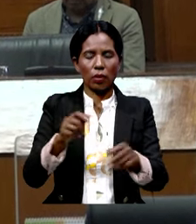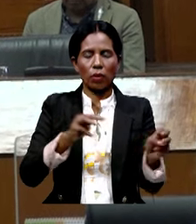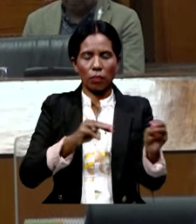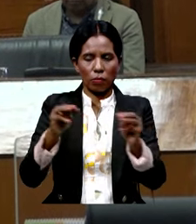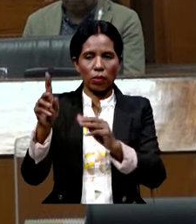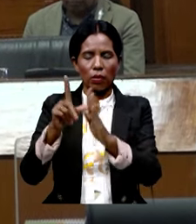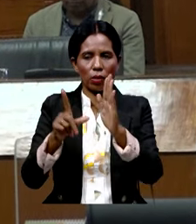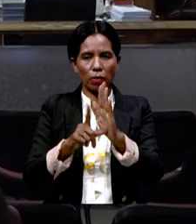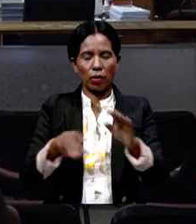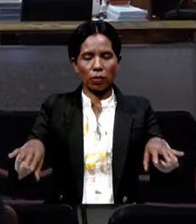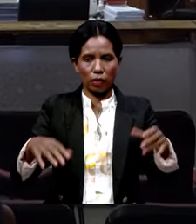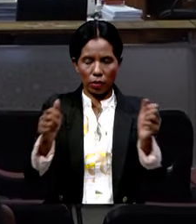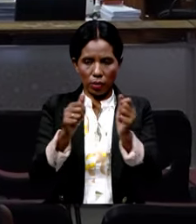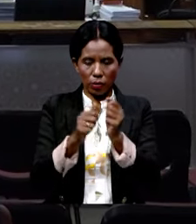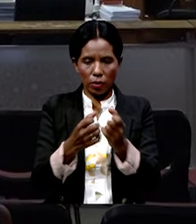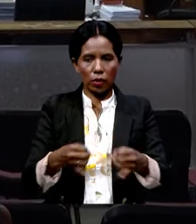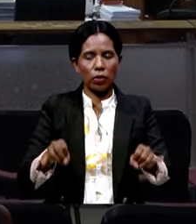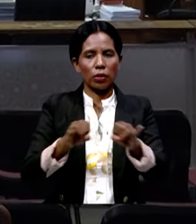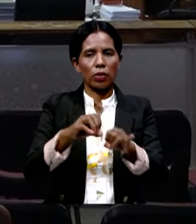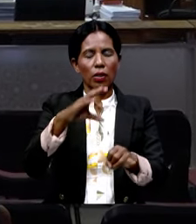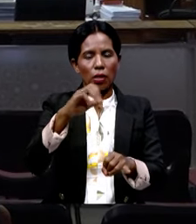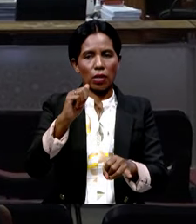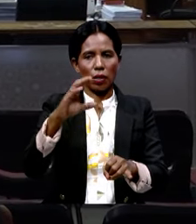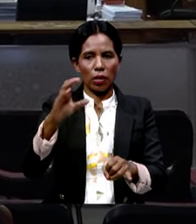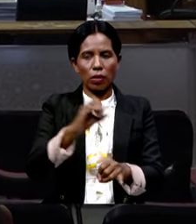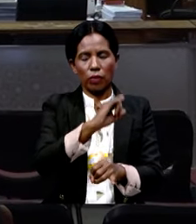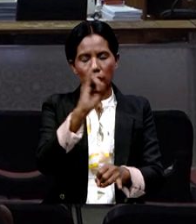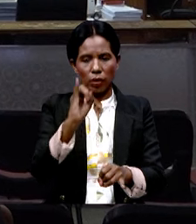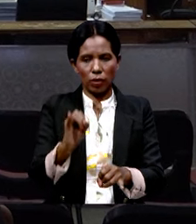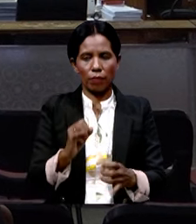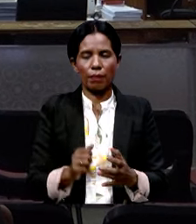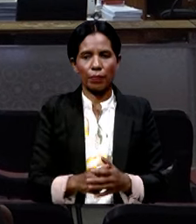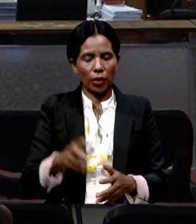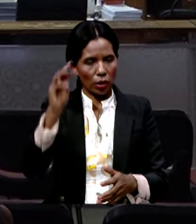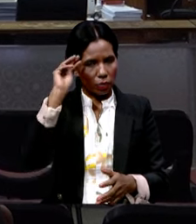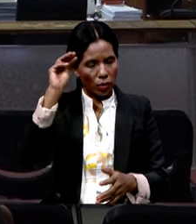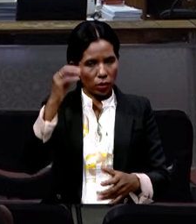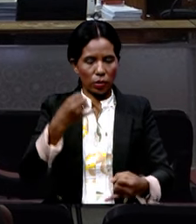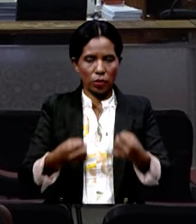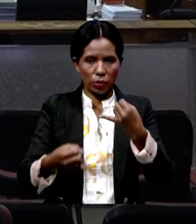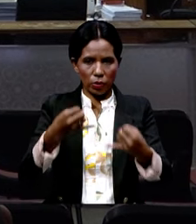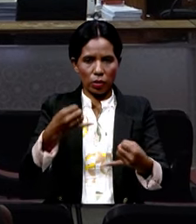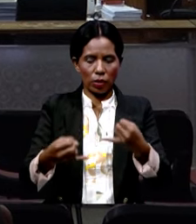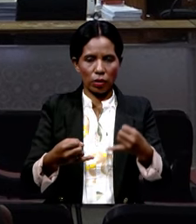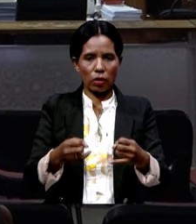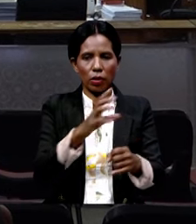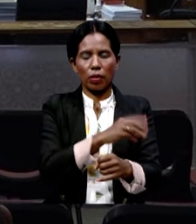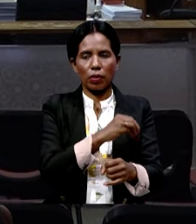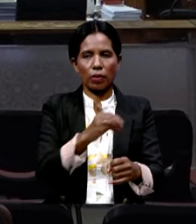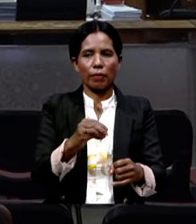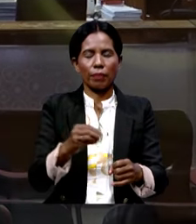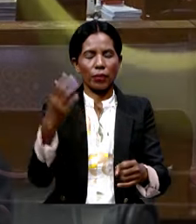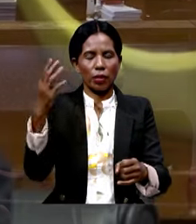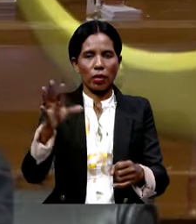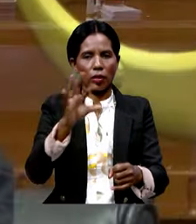ne, belhametin geutan, instituição CAC e a investigação no controlo. Ministro de Justiça, nebe constituído e a